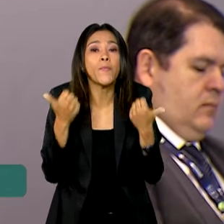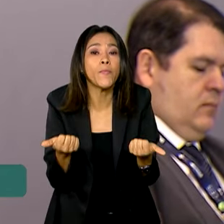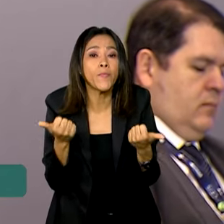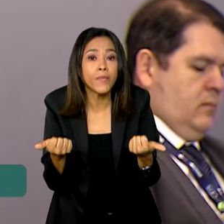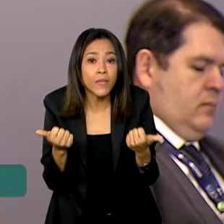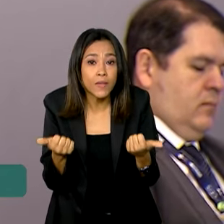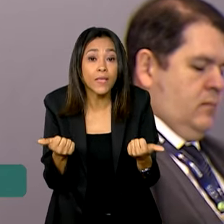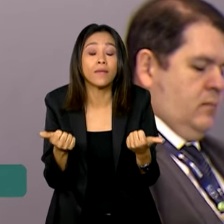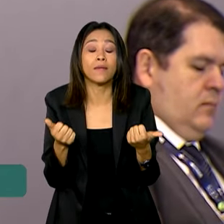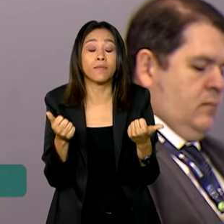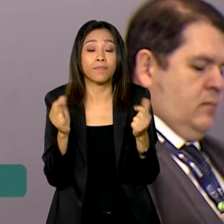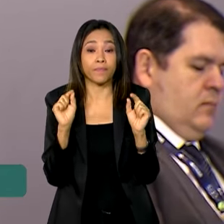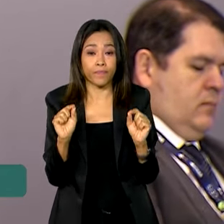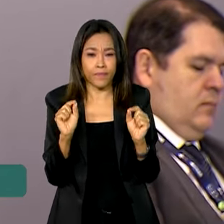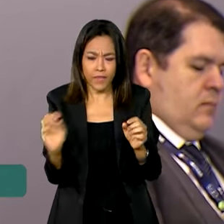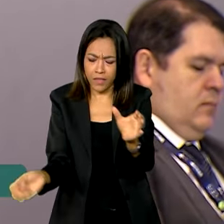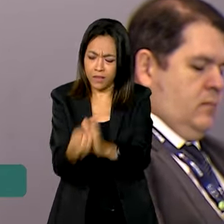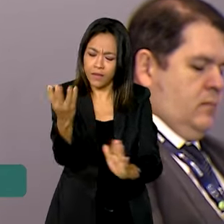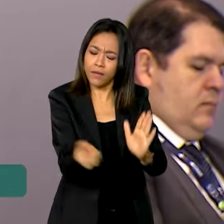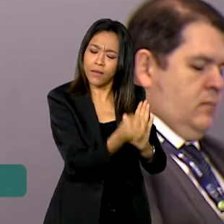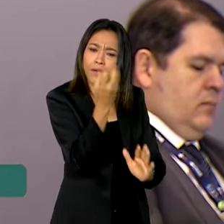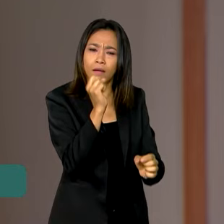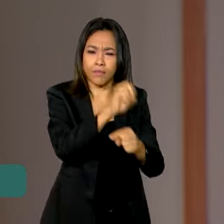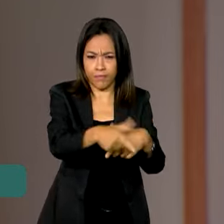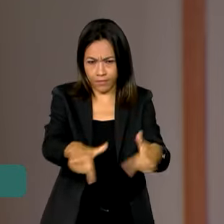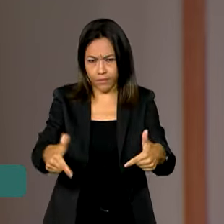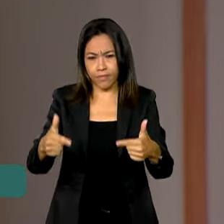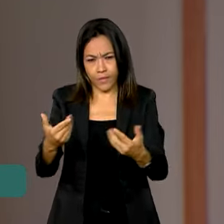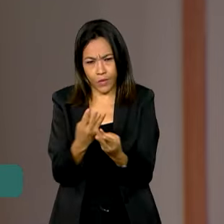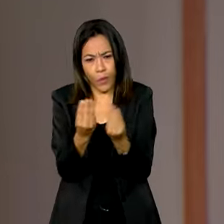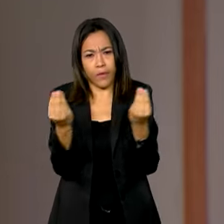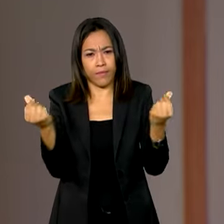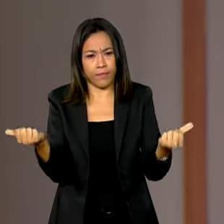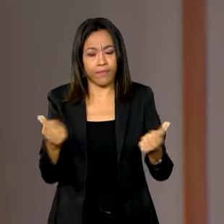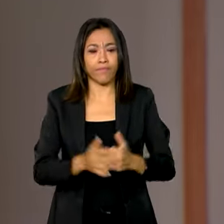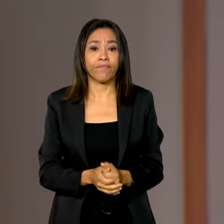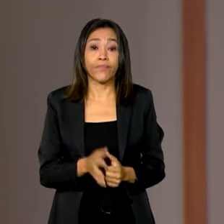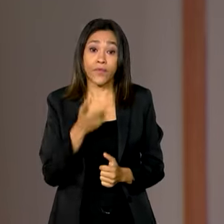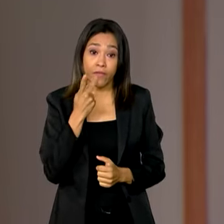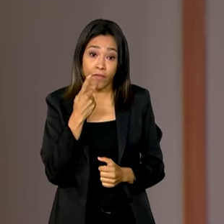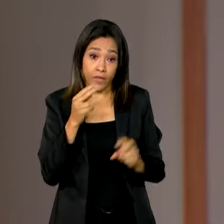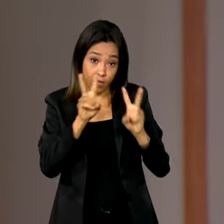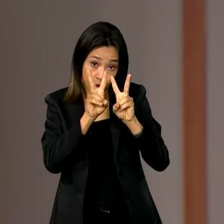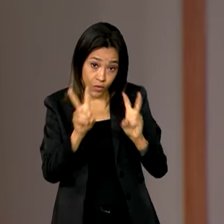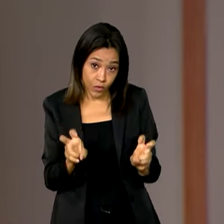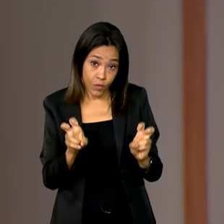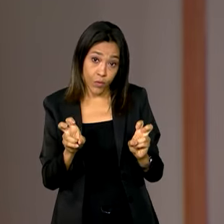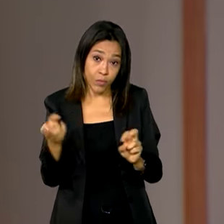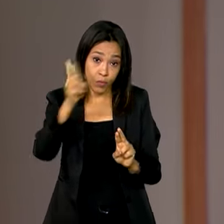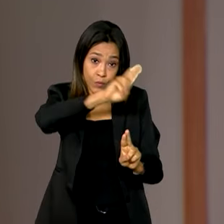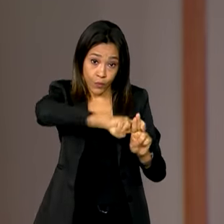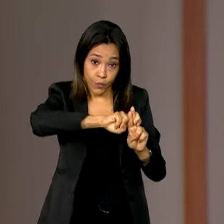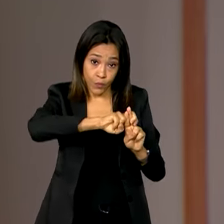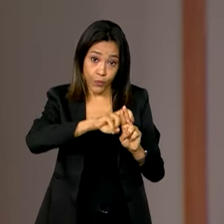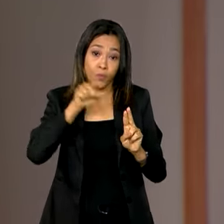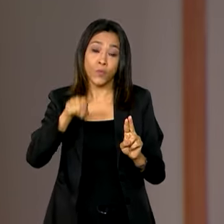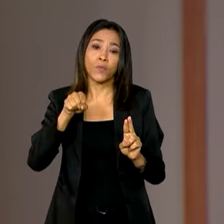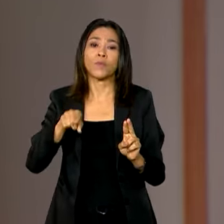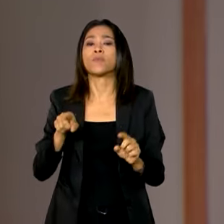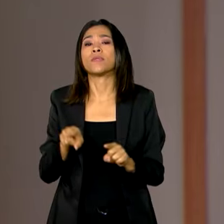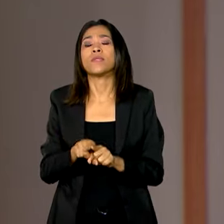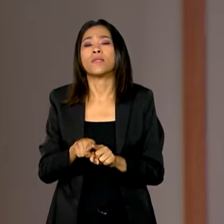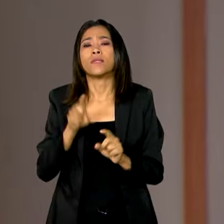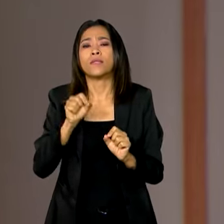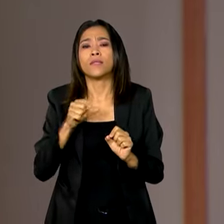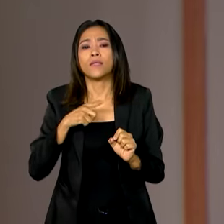compatibilidade e gerar emprego de qualidade. Pois é, e por falar em Sistema Único de Saúde, a Força Nacional do